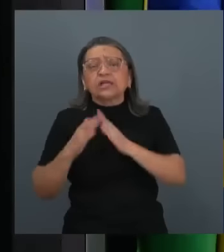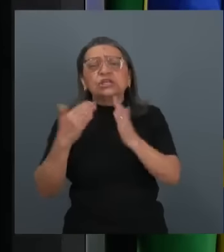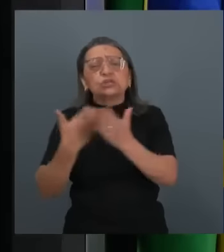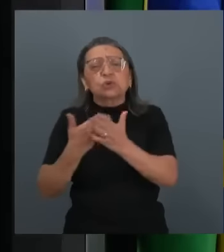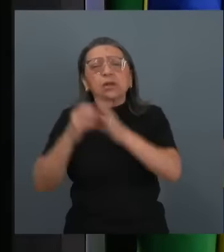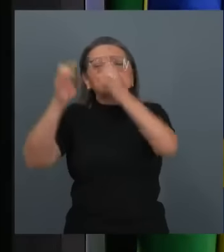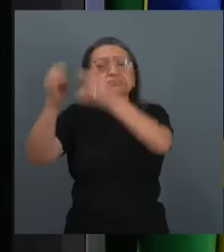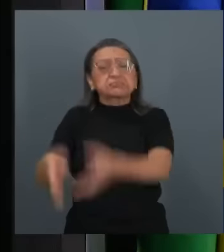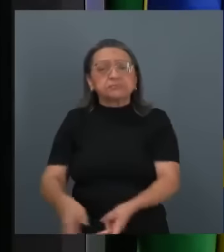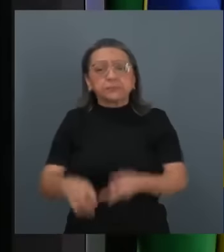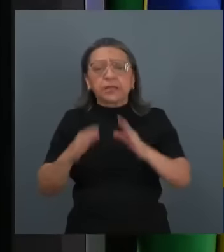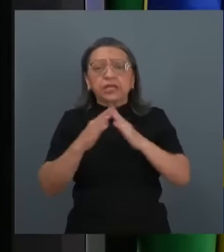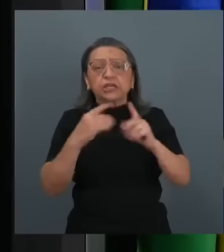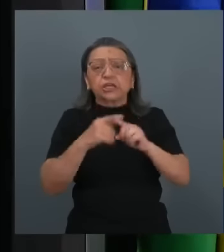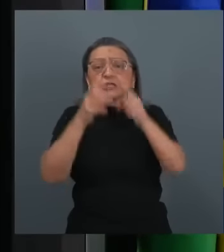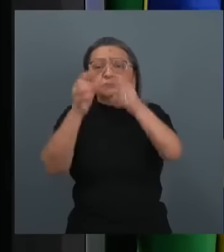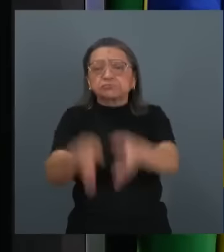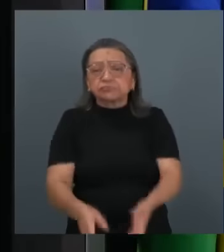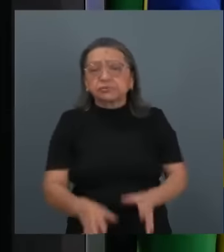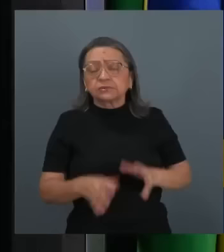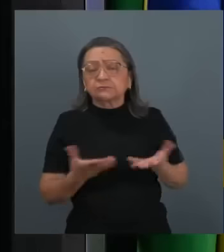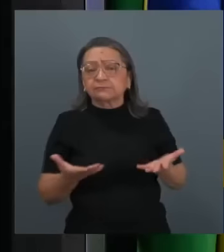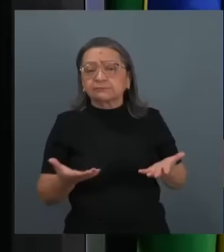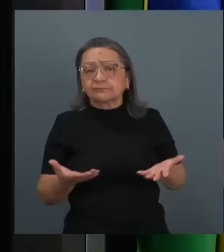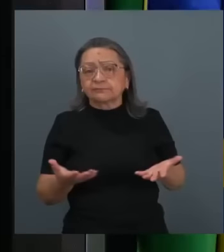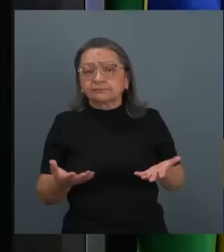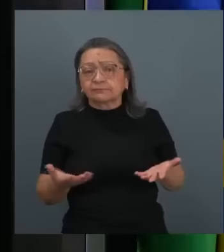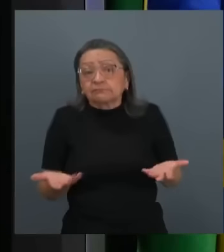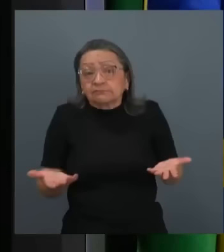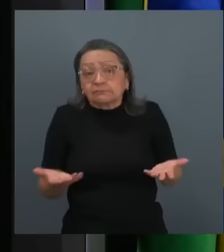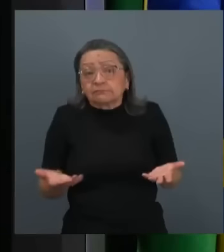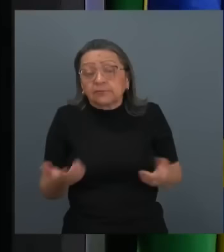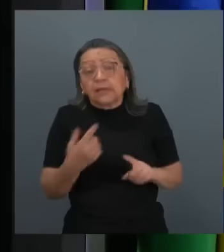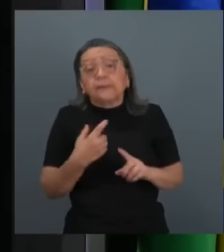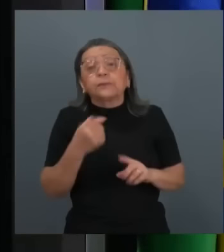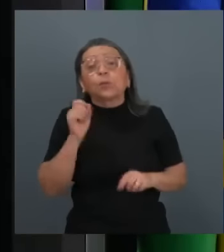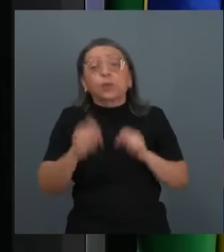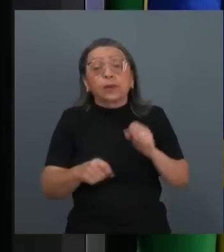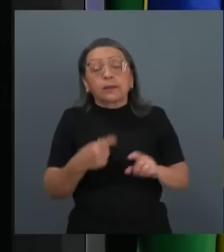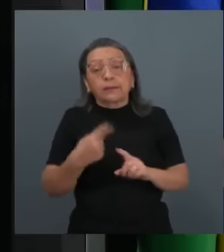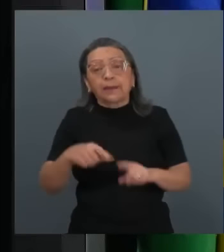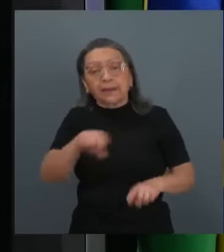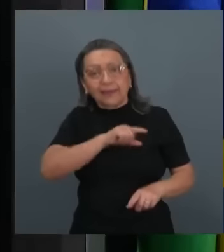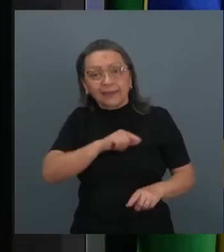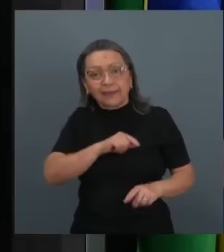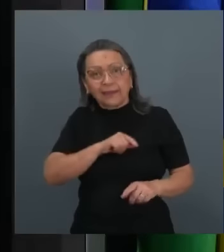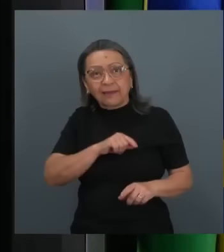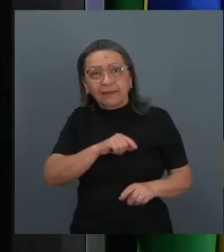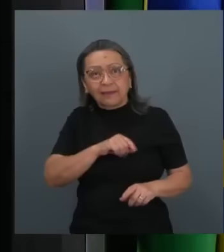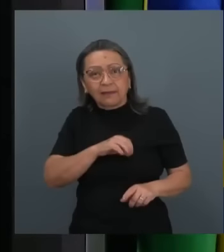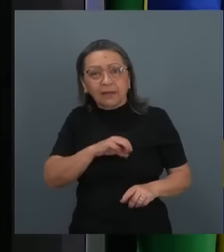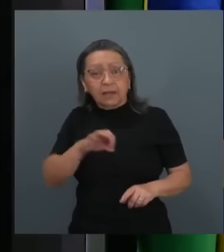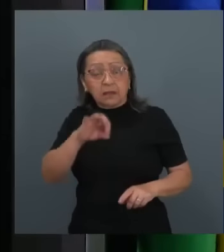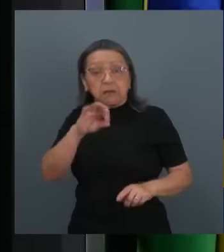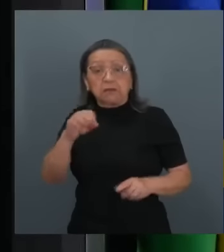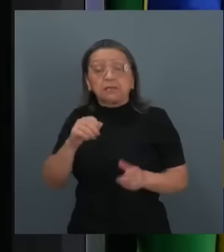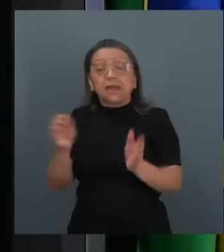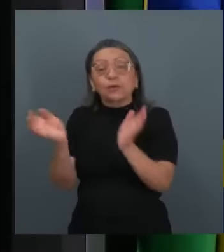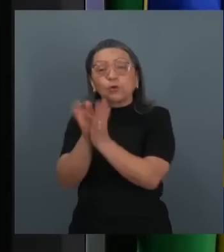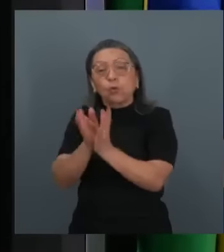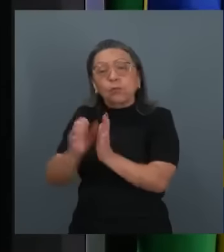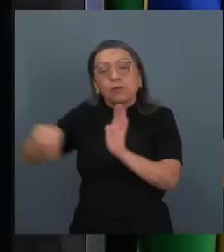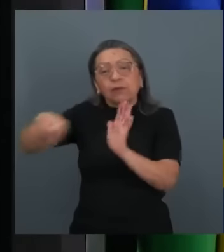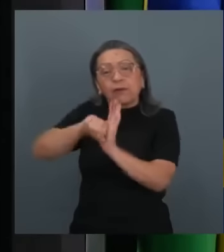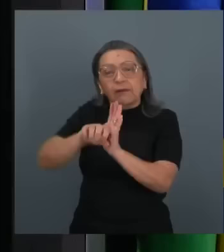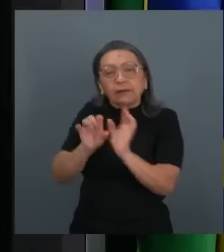abandonadas, igreja, tudo. Porque os traficantes, aqui não. Aqui é uma zona aqui que